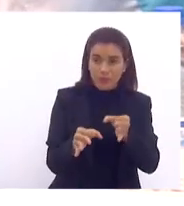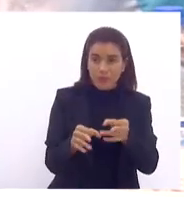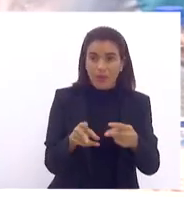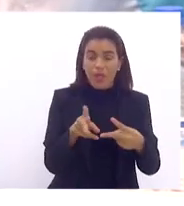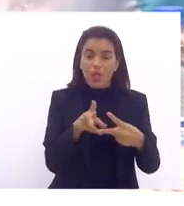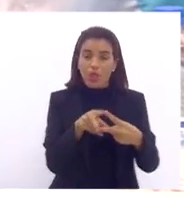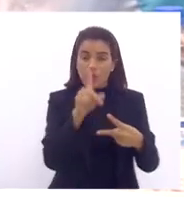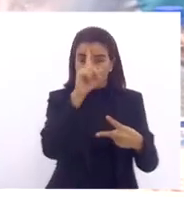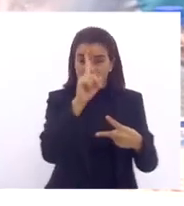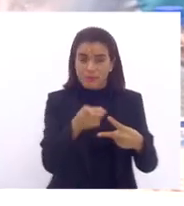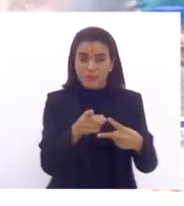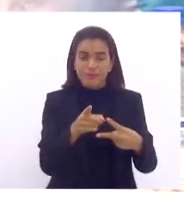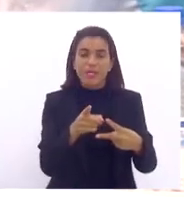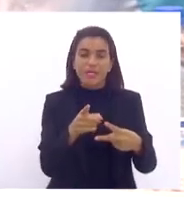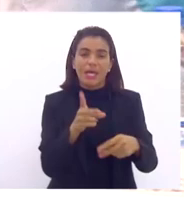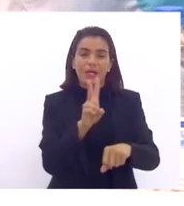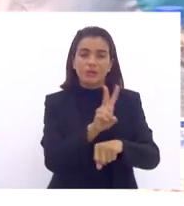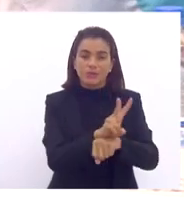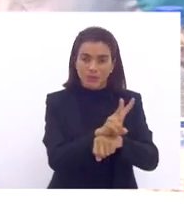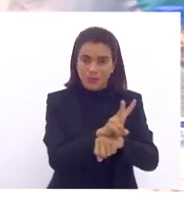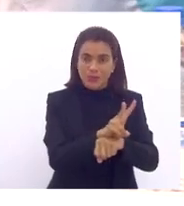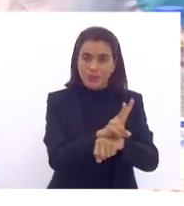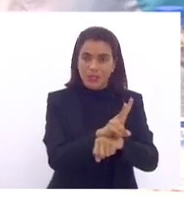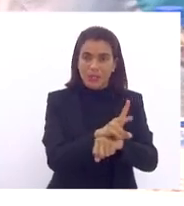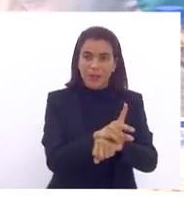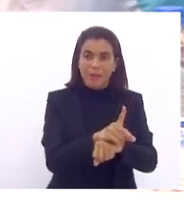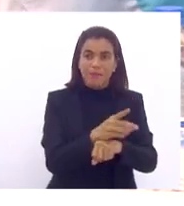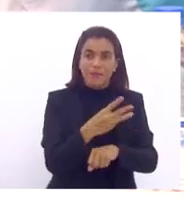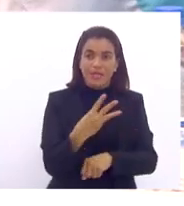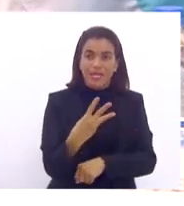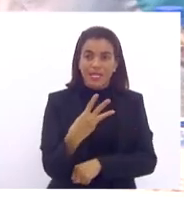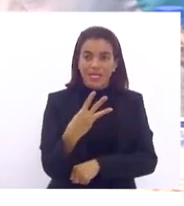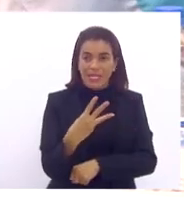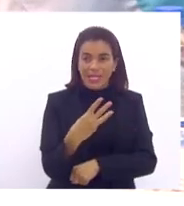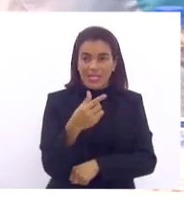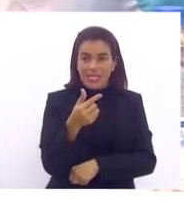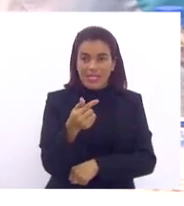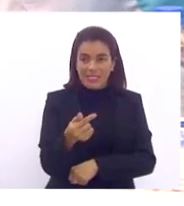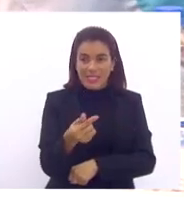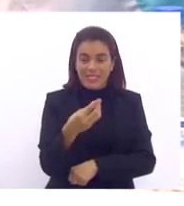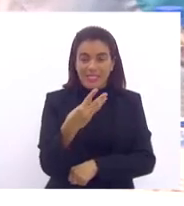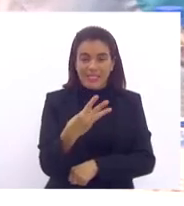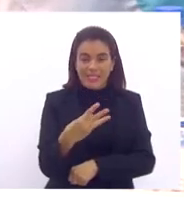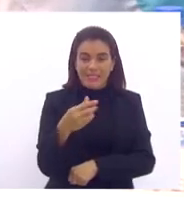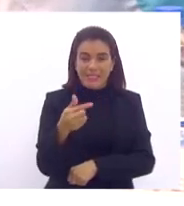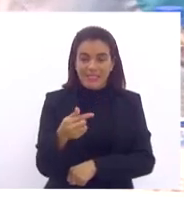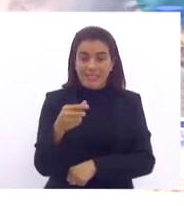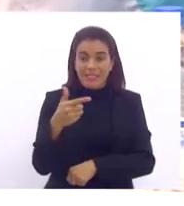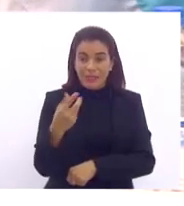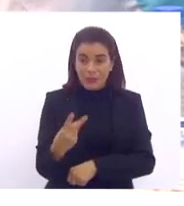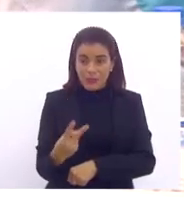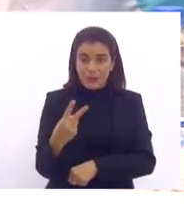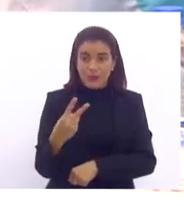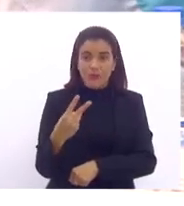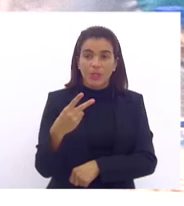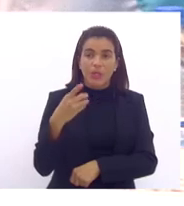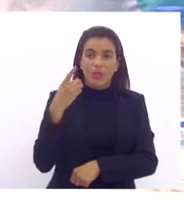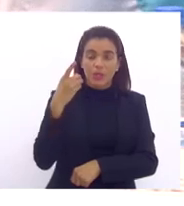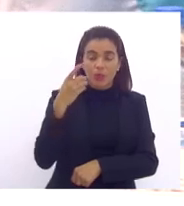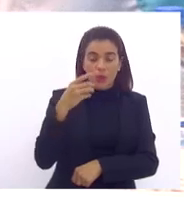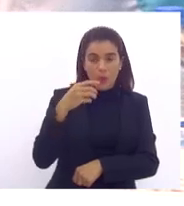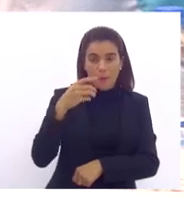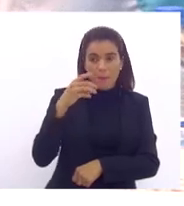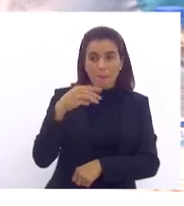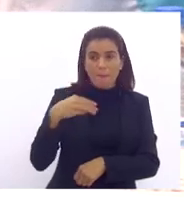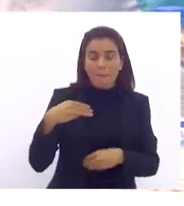de segurança pelo en pelo que eu encontrei mandade de segurança 37 732 de relatoria do ministro marco Aurélio e humade de